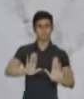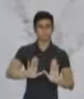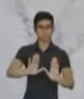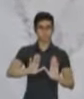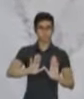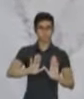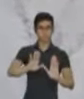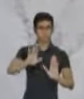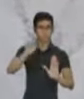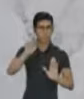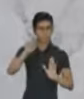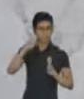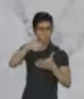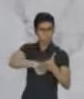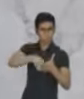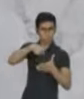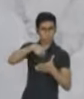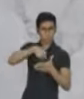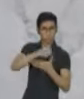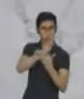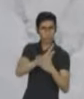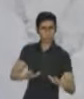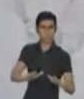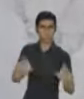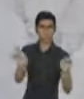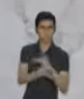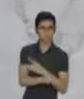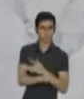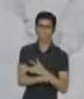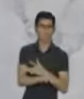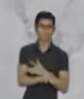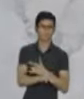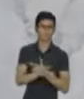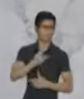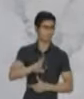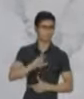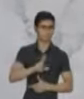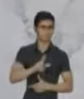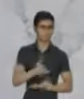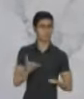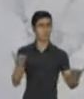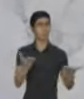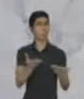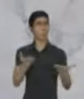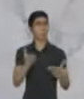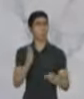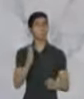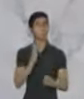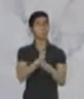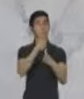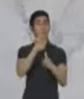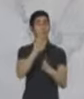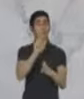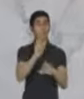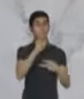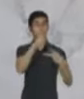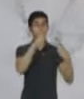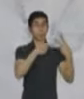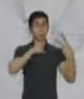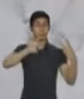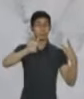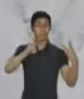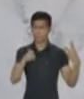não pára aí hoje nós descobrimos o que é que dois ex policiais militares milicianos